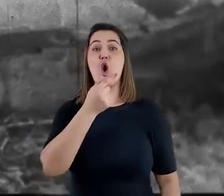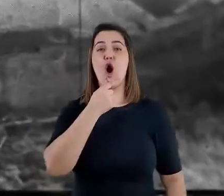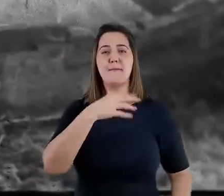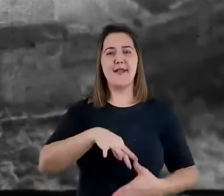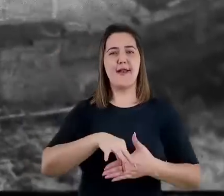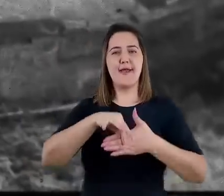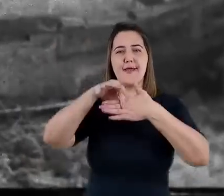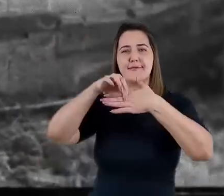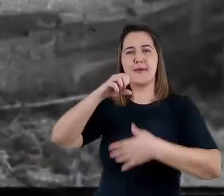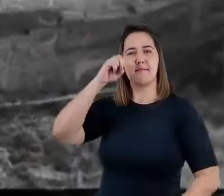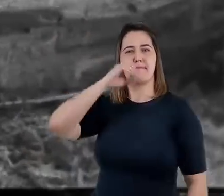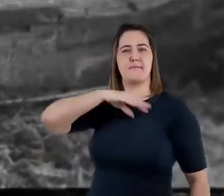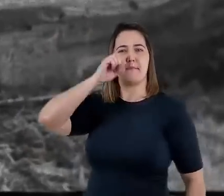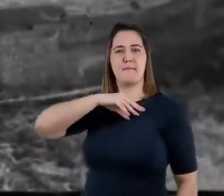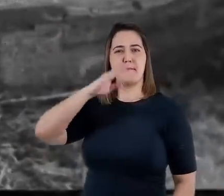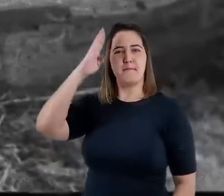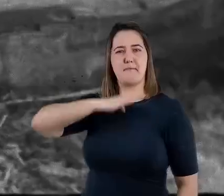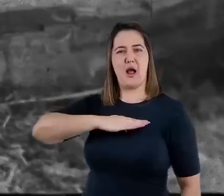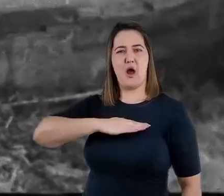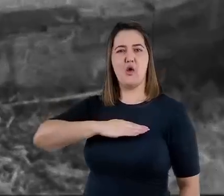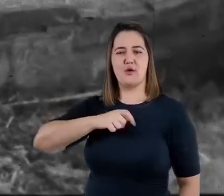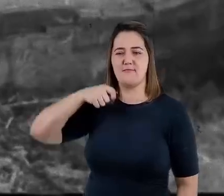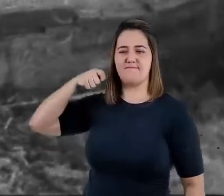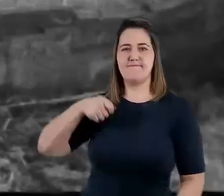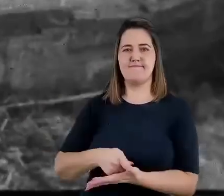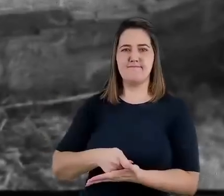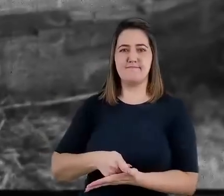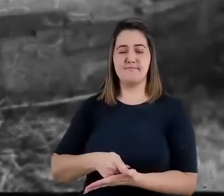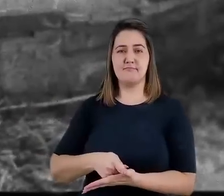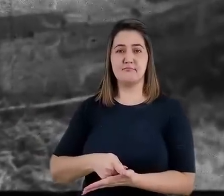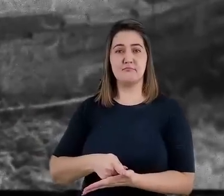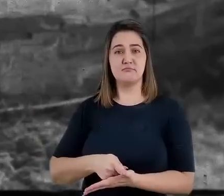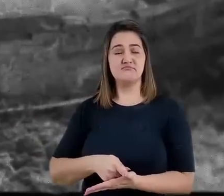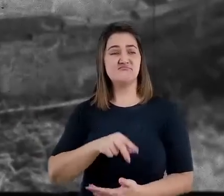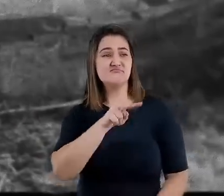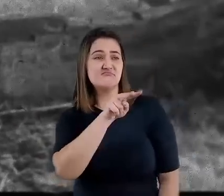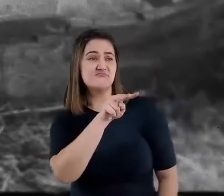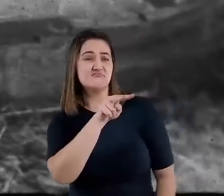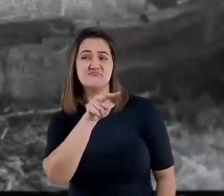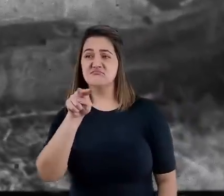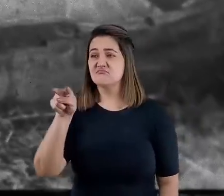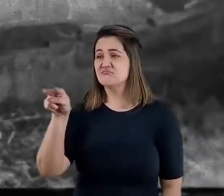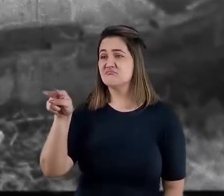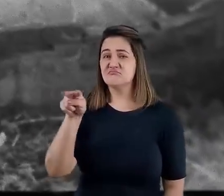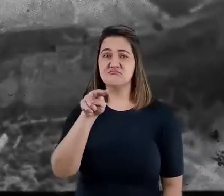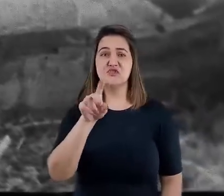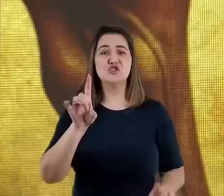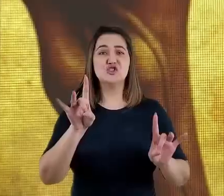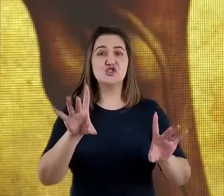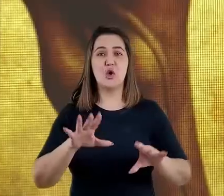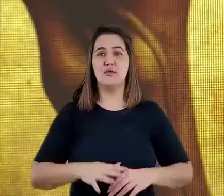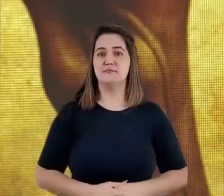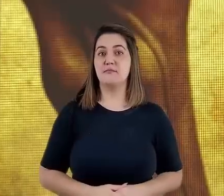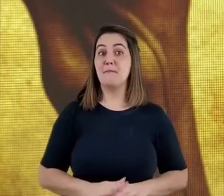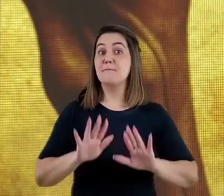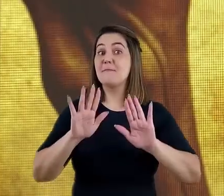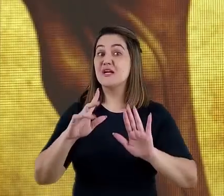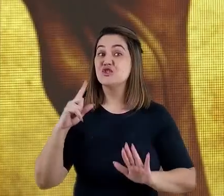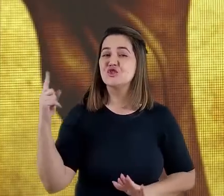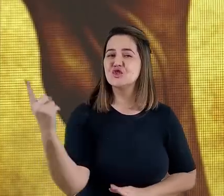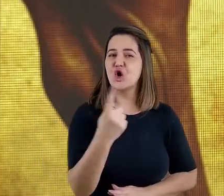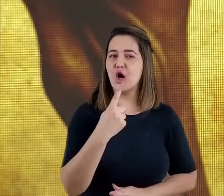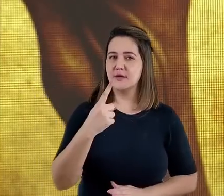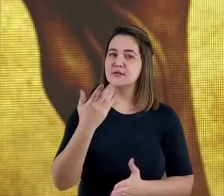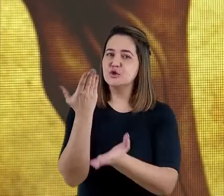de um genocida apenas mais um ditador da história que surge num canto qualquer do mundo. Mas o